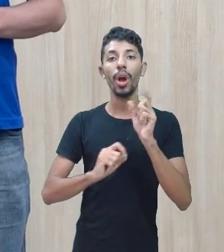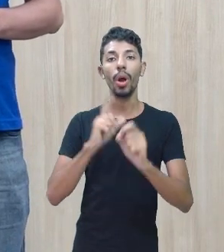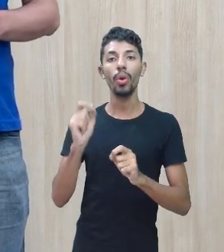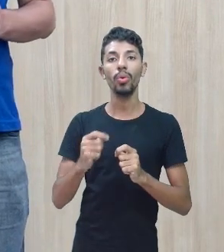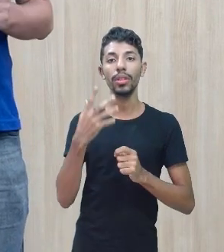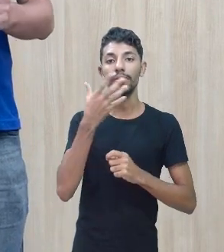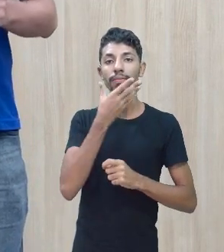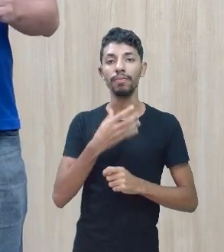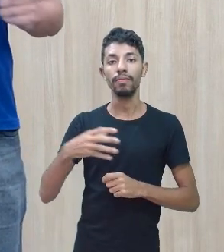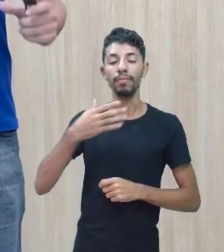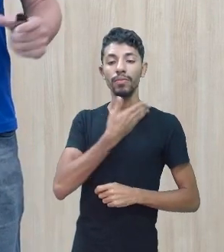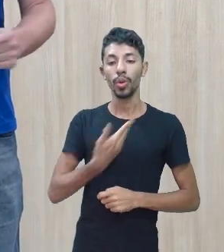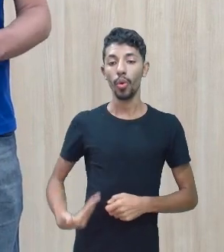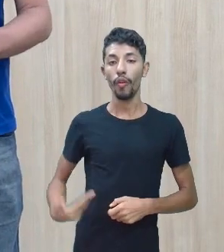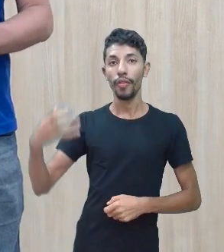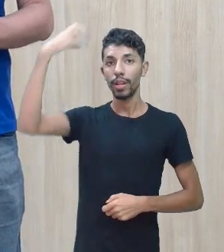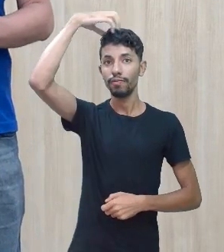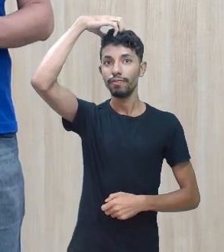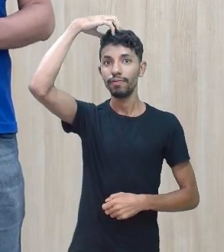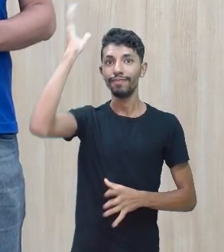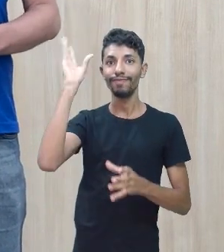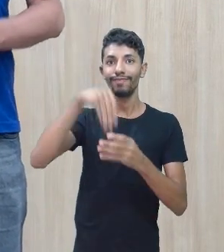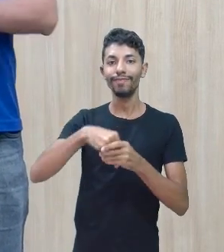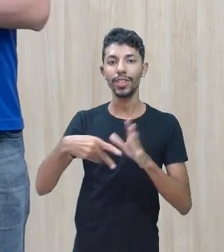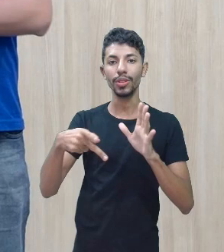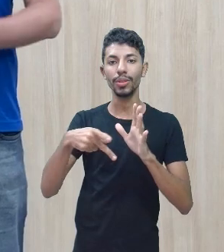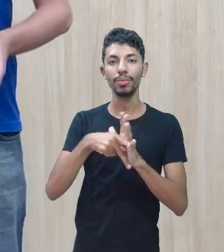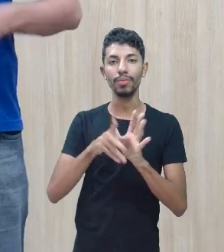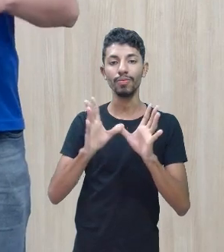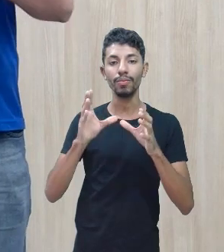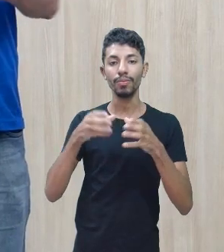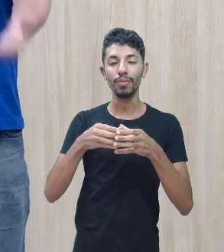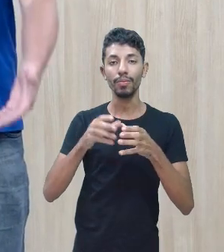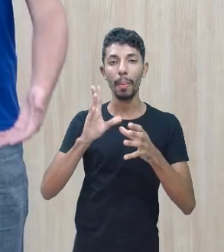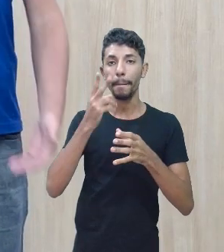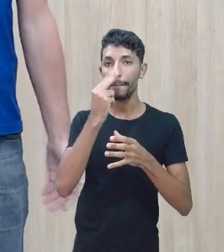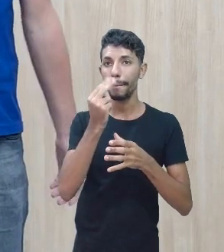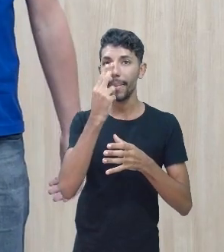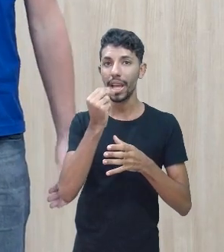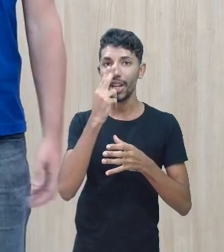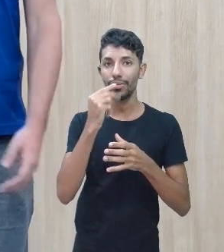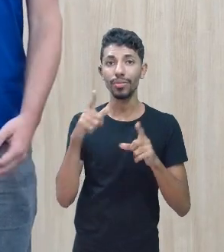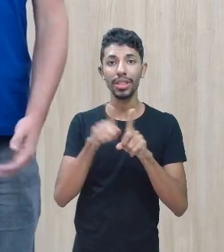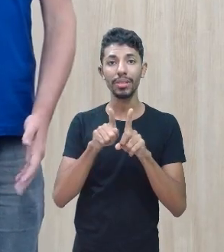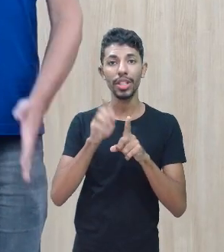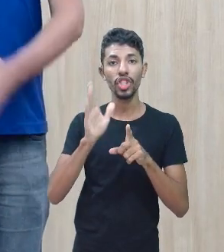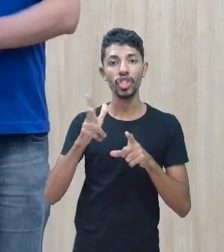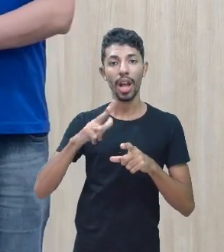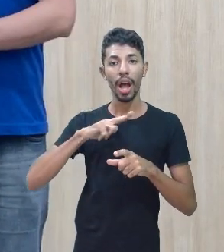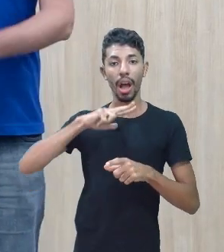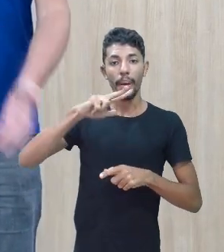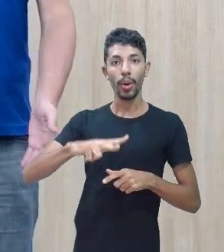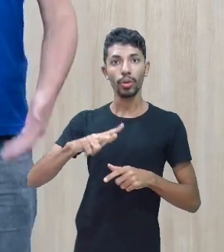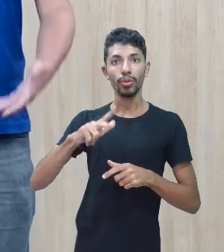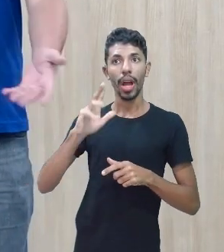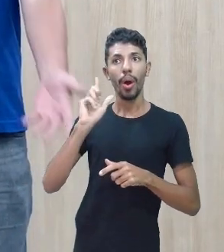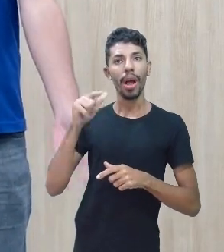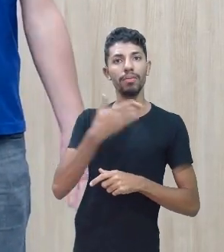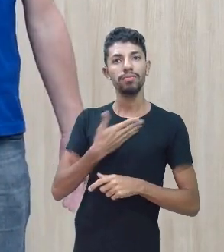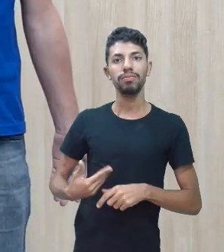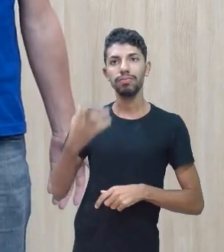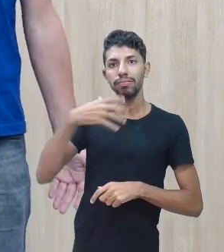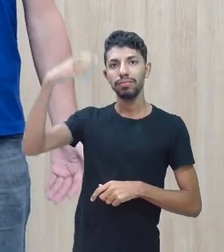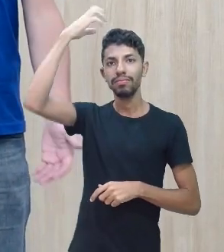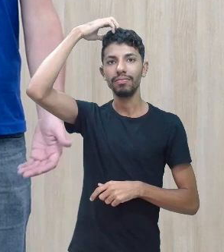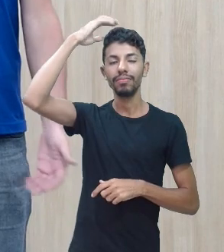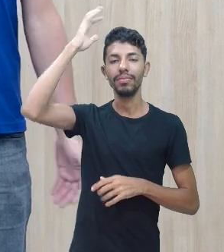uma monarquia dentro da mesma família, né, que governava Portugal já, ou seja, o filho do rei de Portugal vai ser o